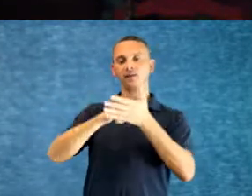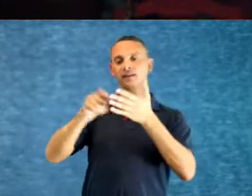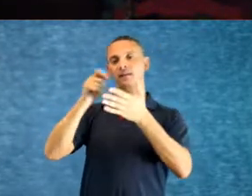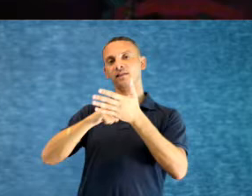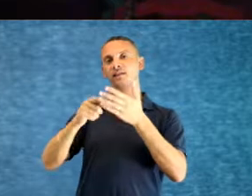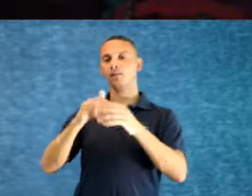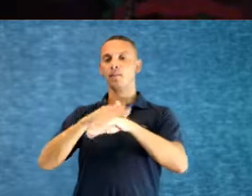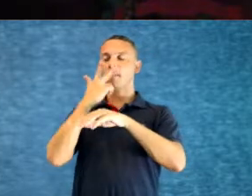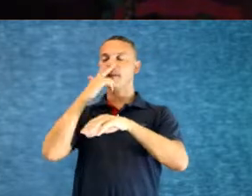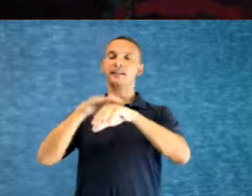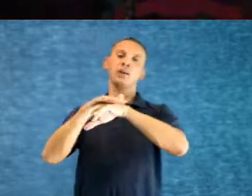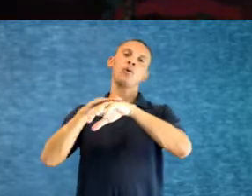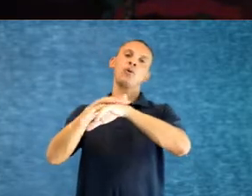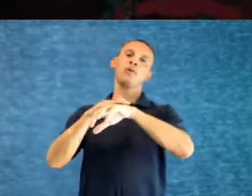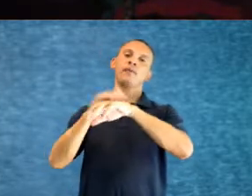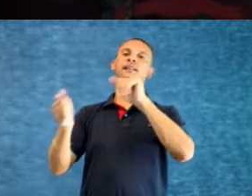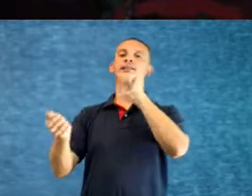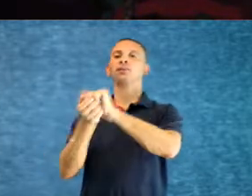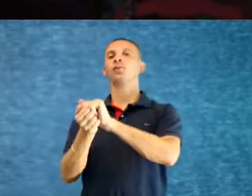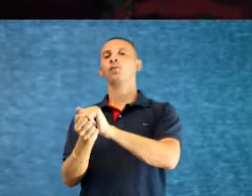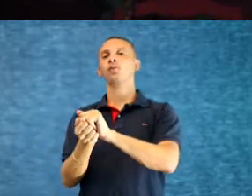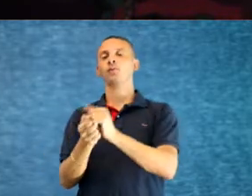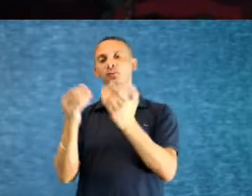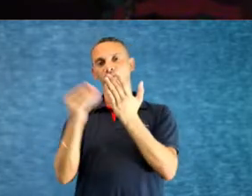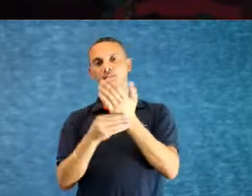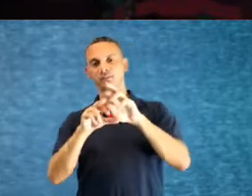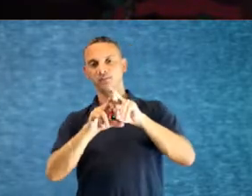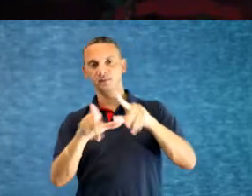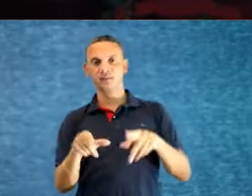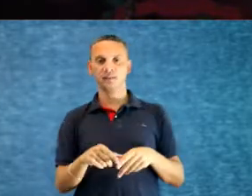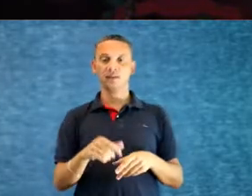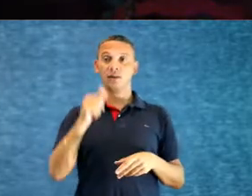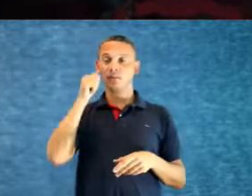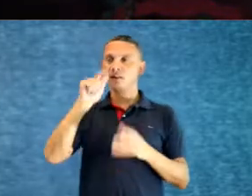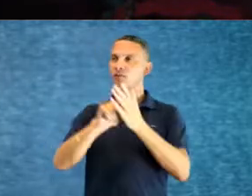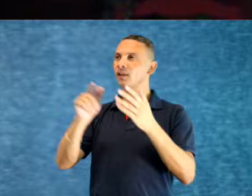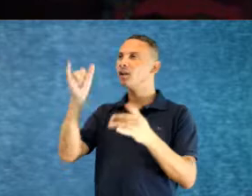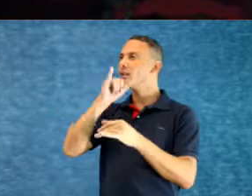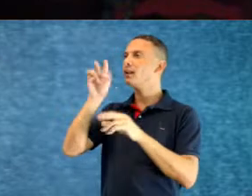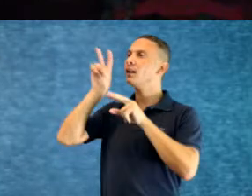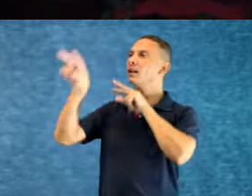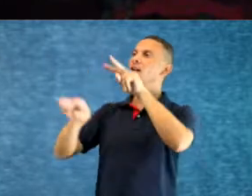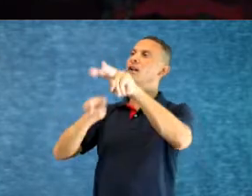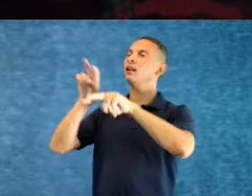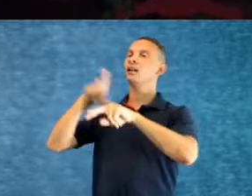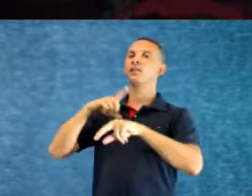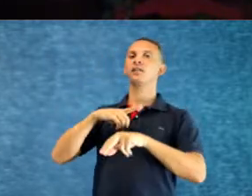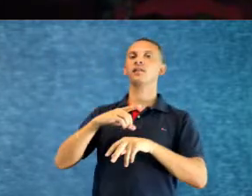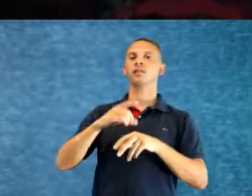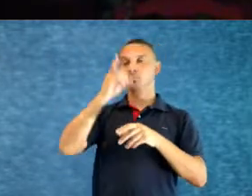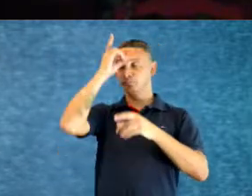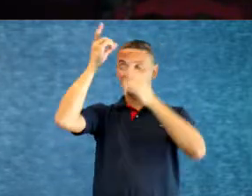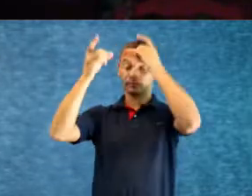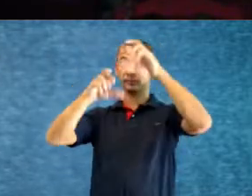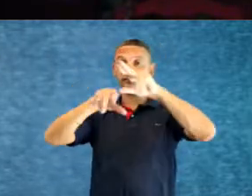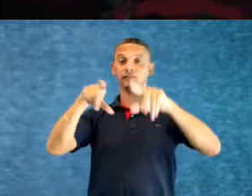positivista. Mas ele se respeitava. E Nise não é uma positivista. Depois me ocorreu que Nise era uma contista,